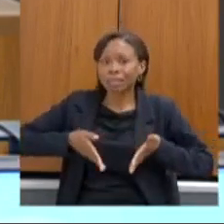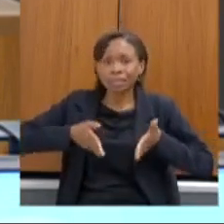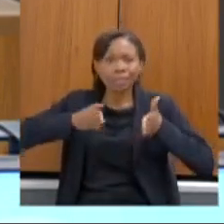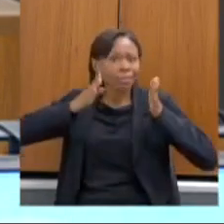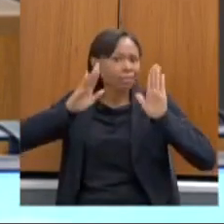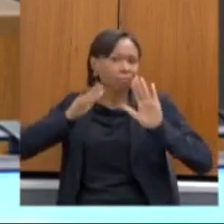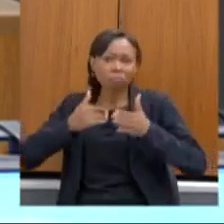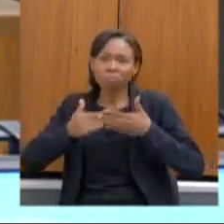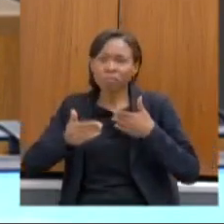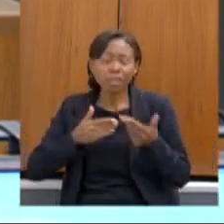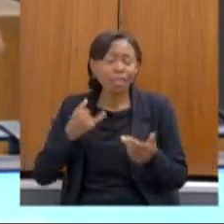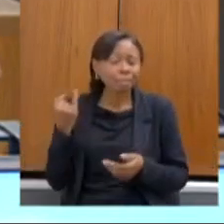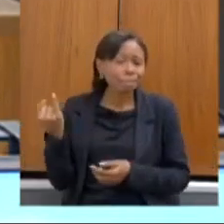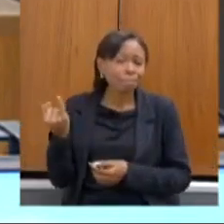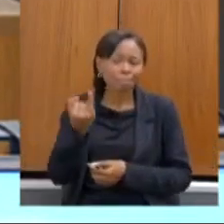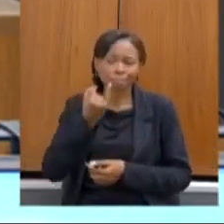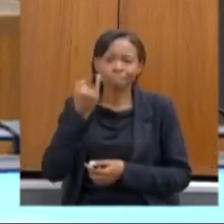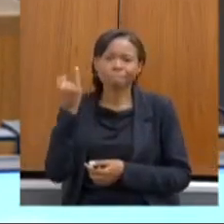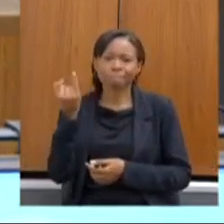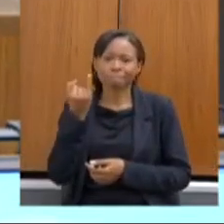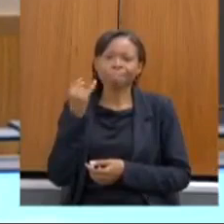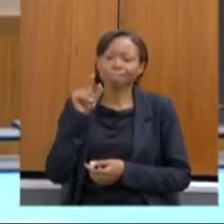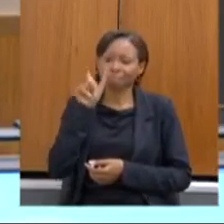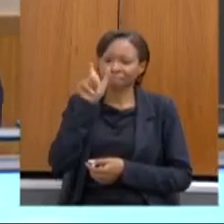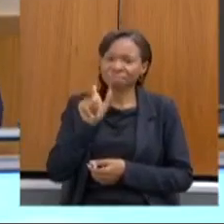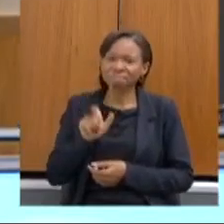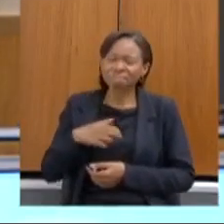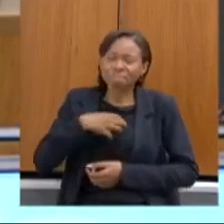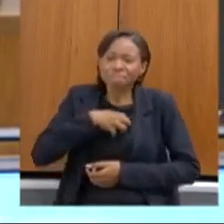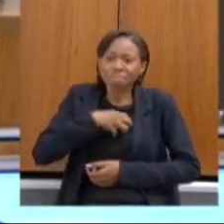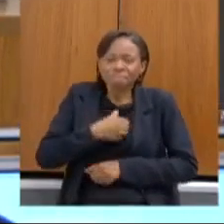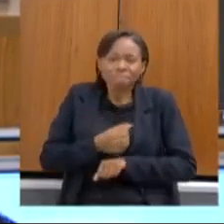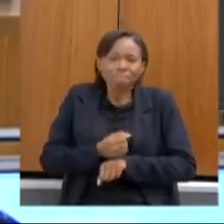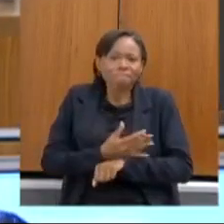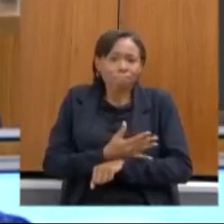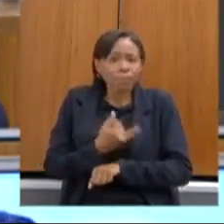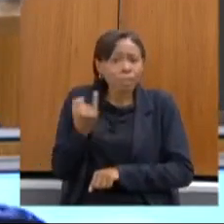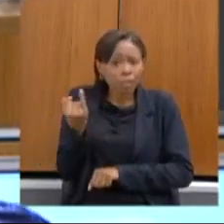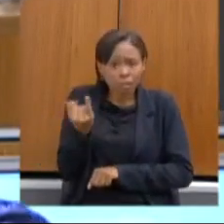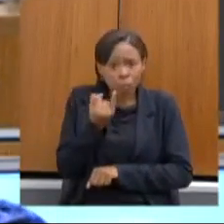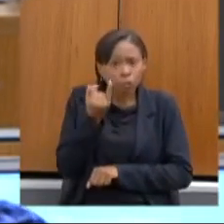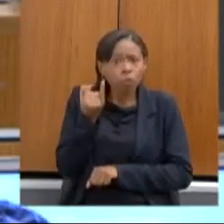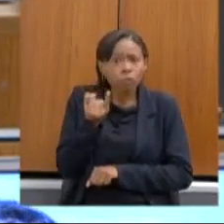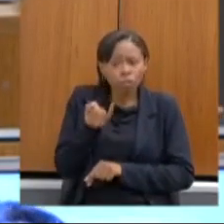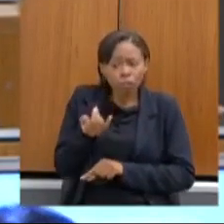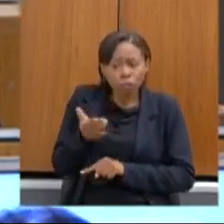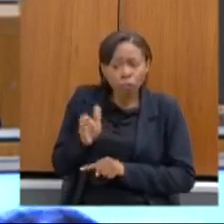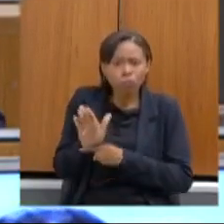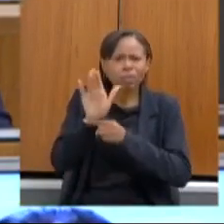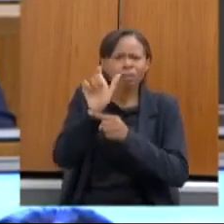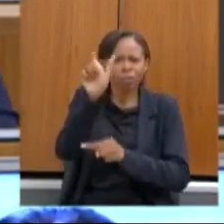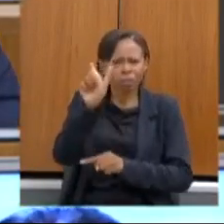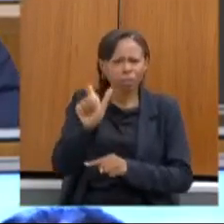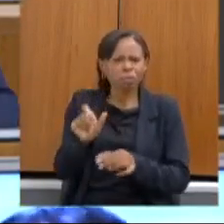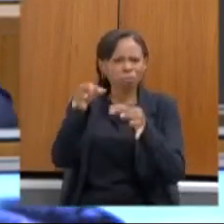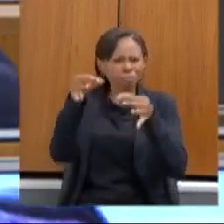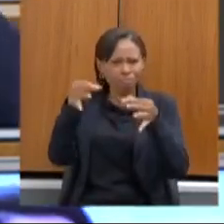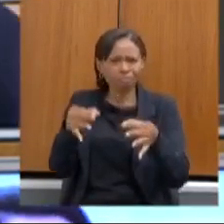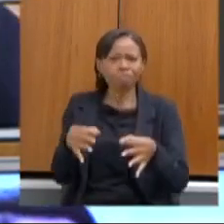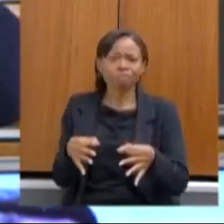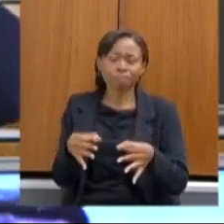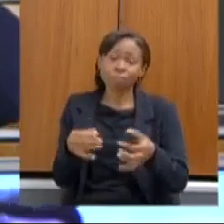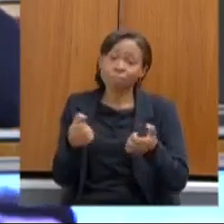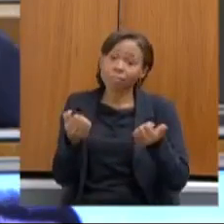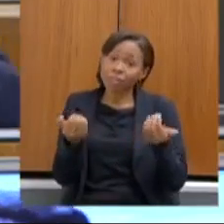Sagrado é algo que realmente é imprescindível para a dignidade humana então